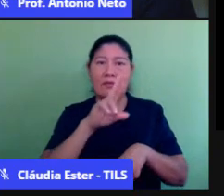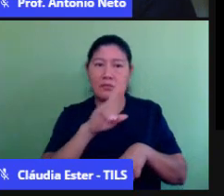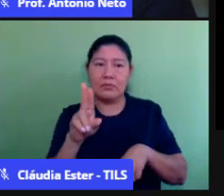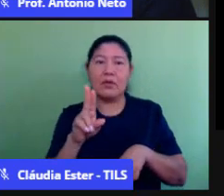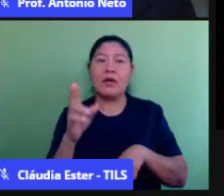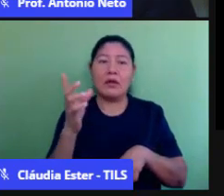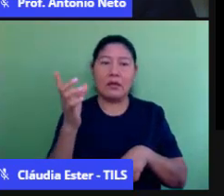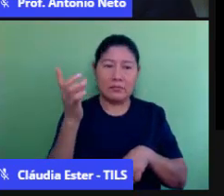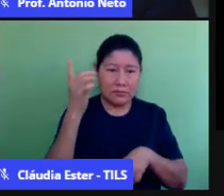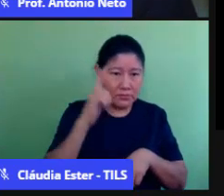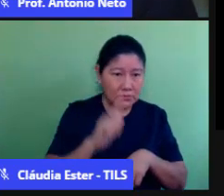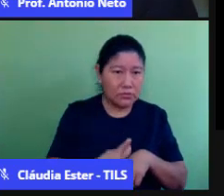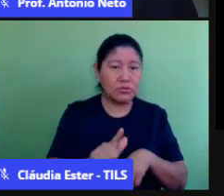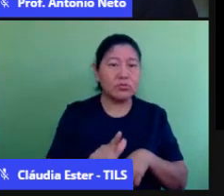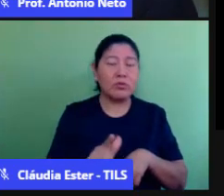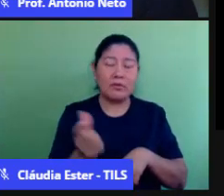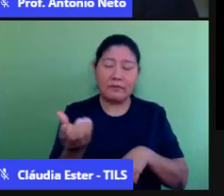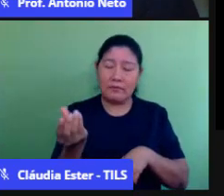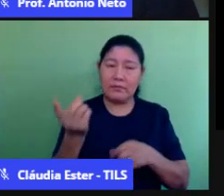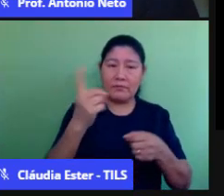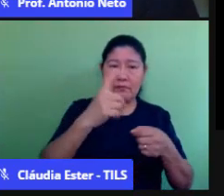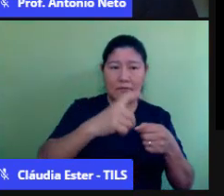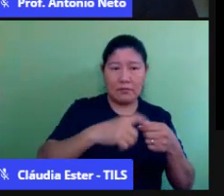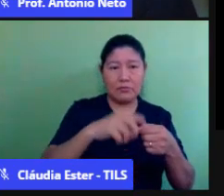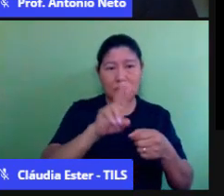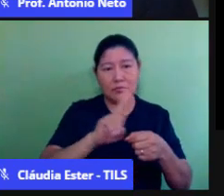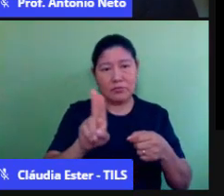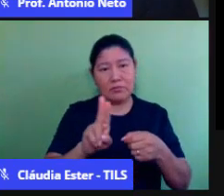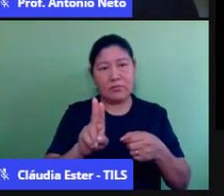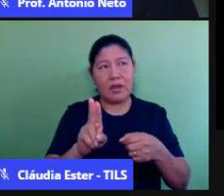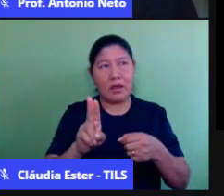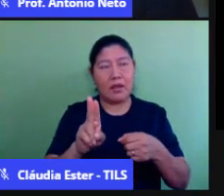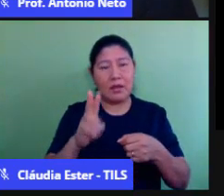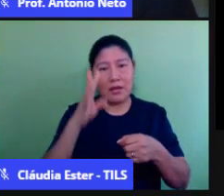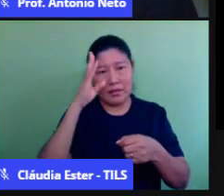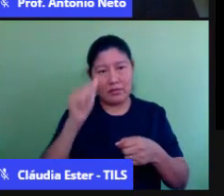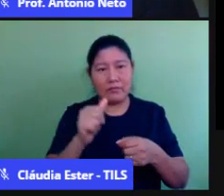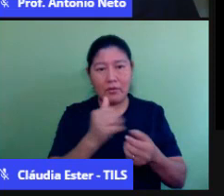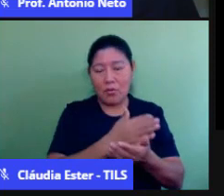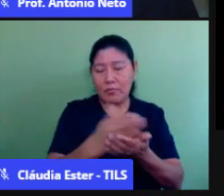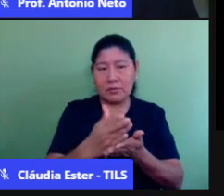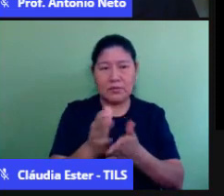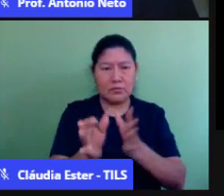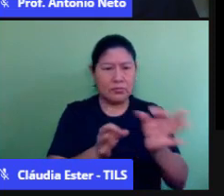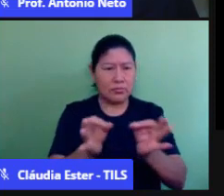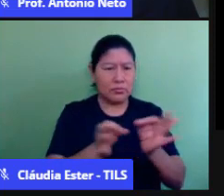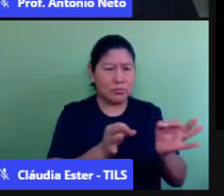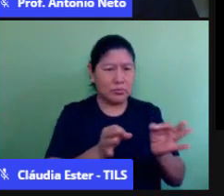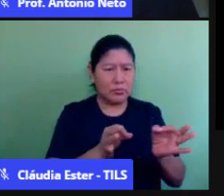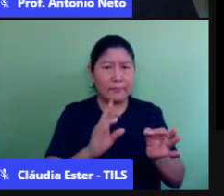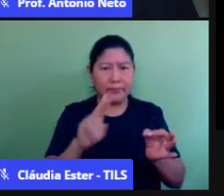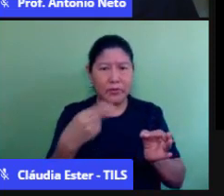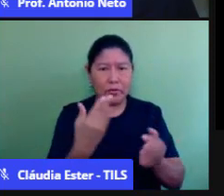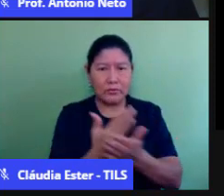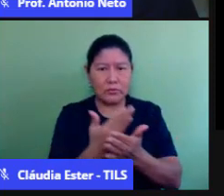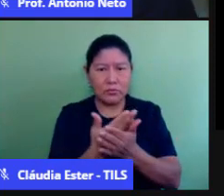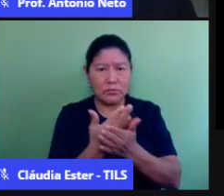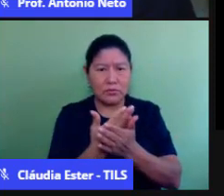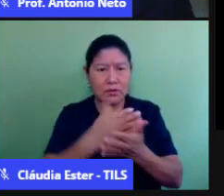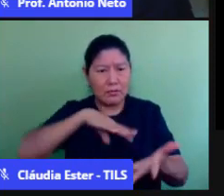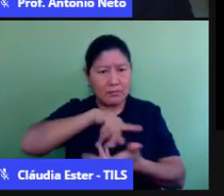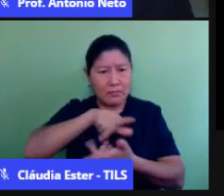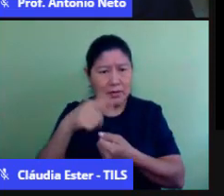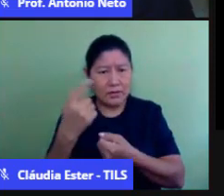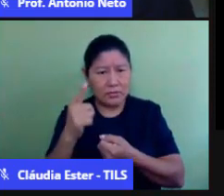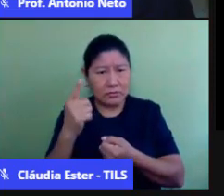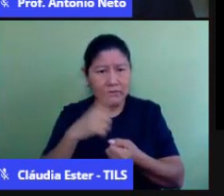de volta, né? Então, ele já organiza, a gente tem, nós, da geografia, temos ele como